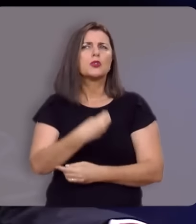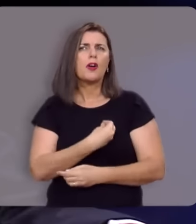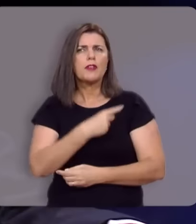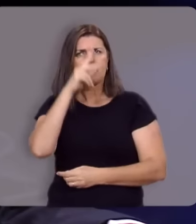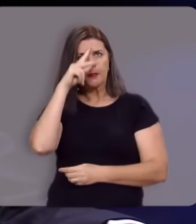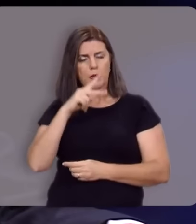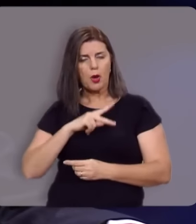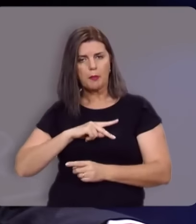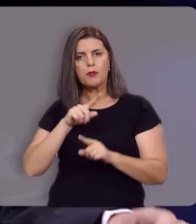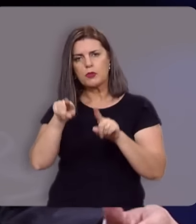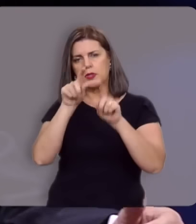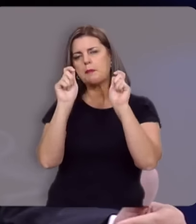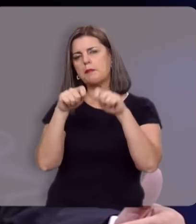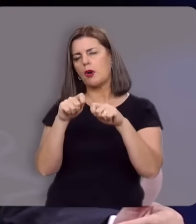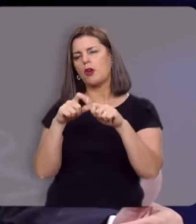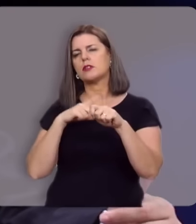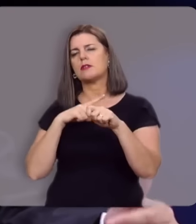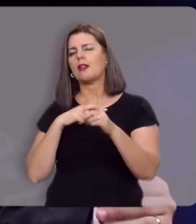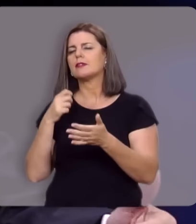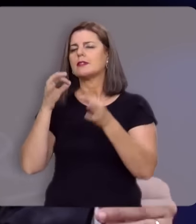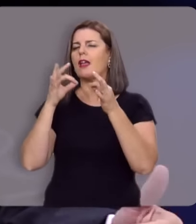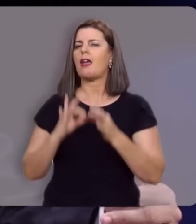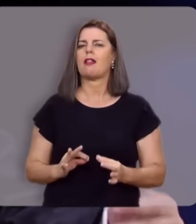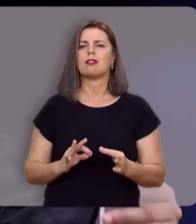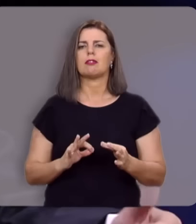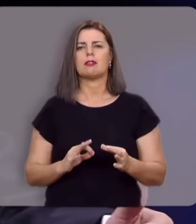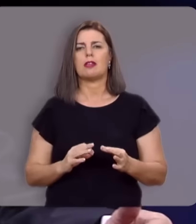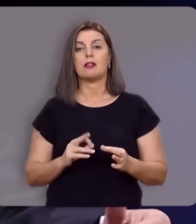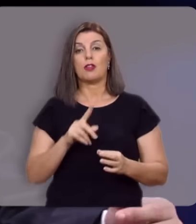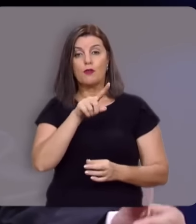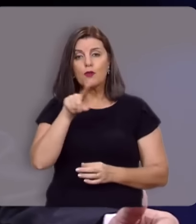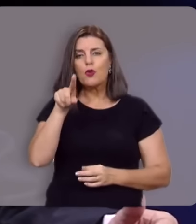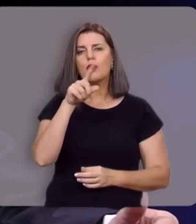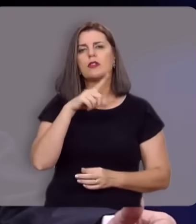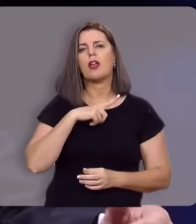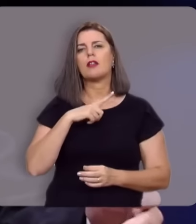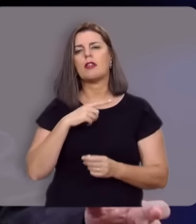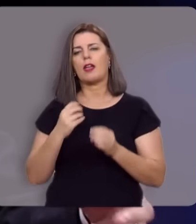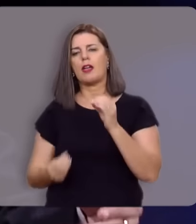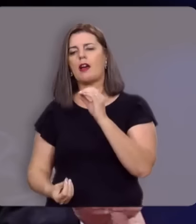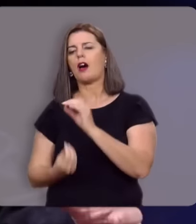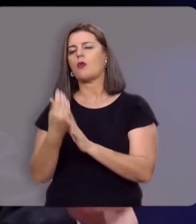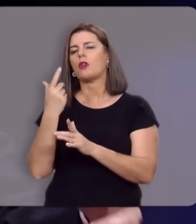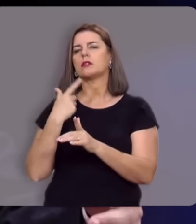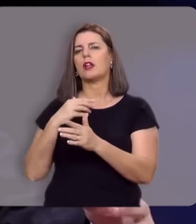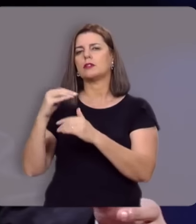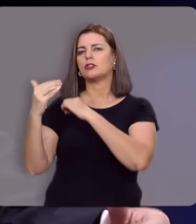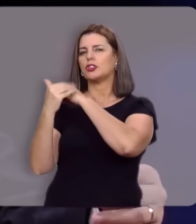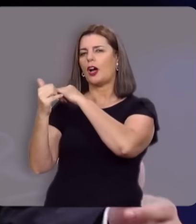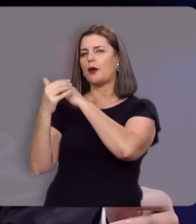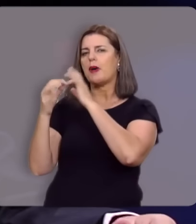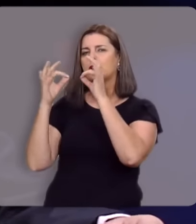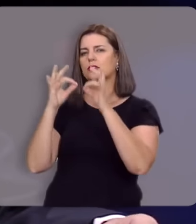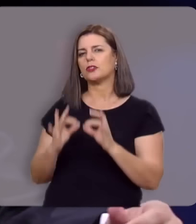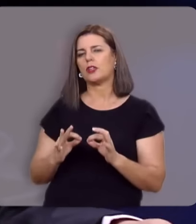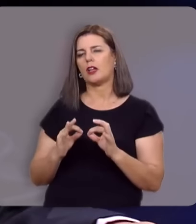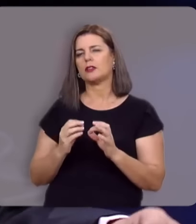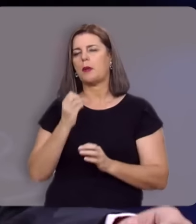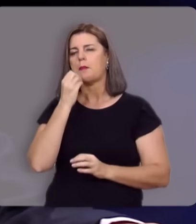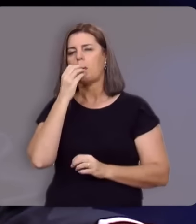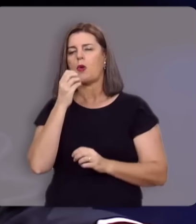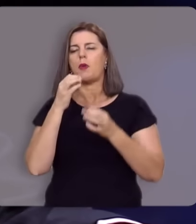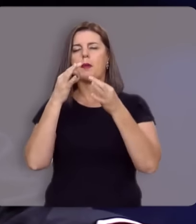da sua própria vida, você possa ter a convicção de que você tem cumprido a sua vocação